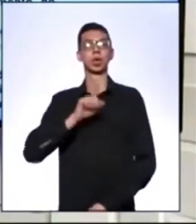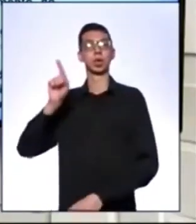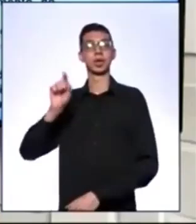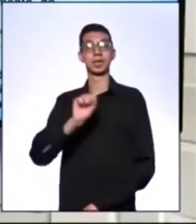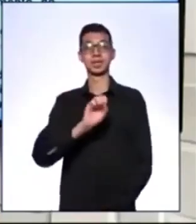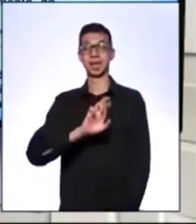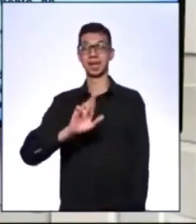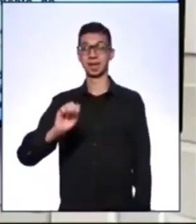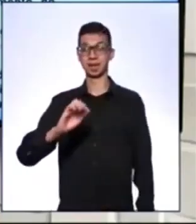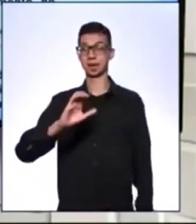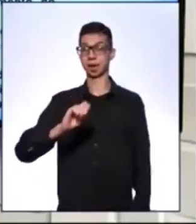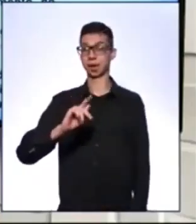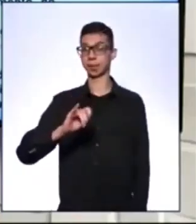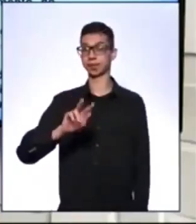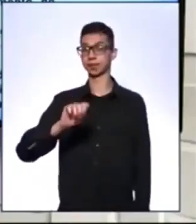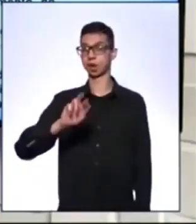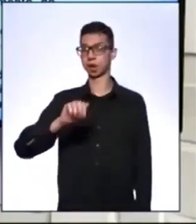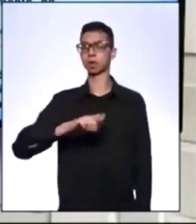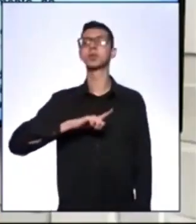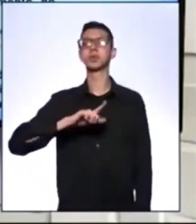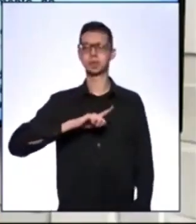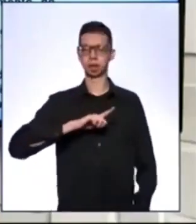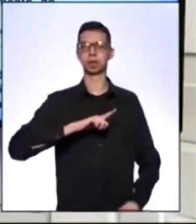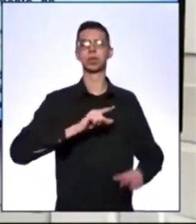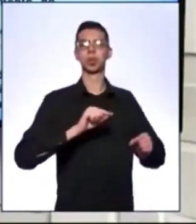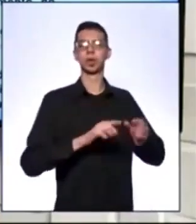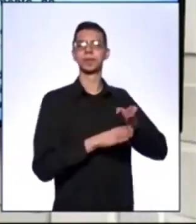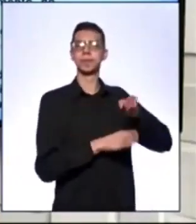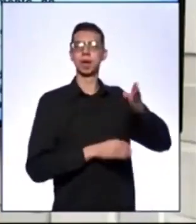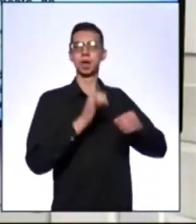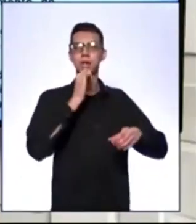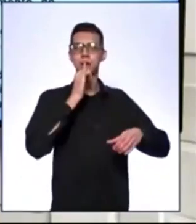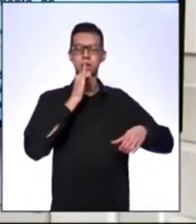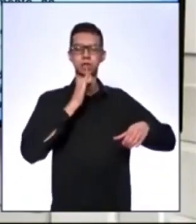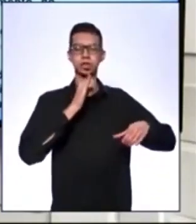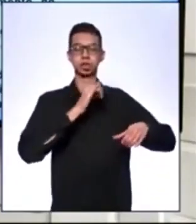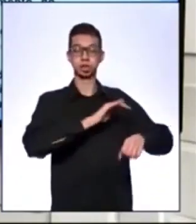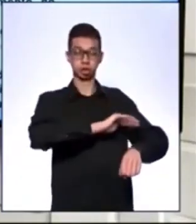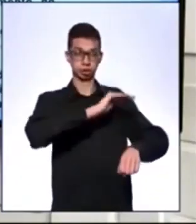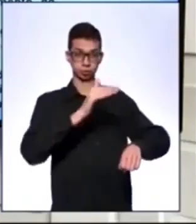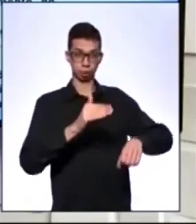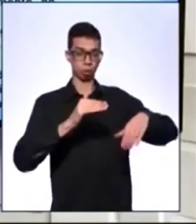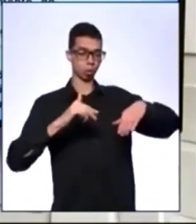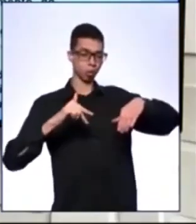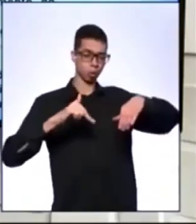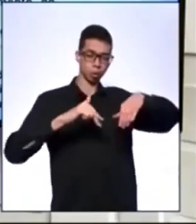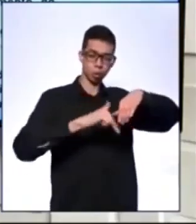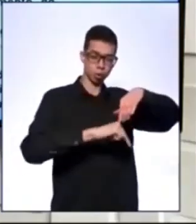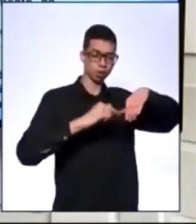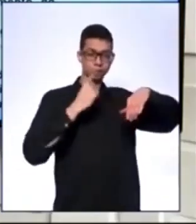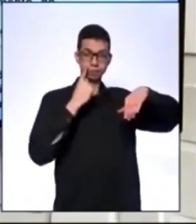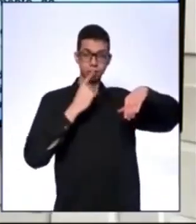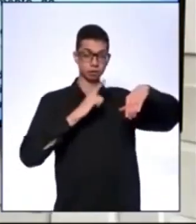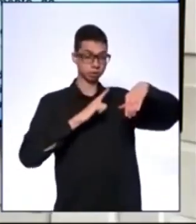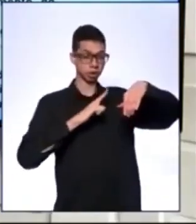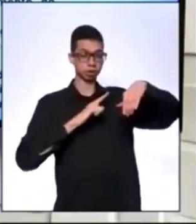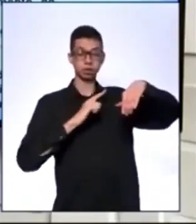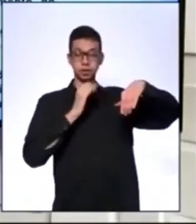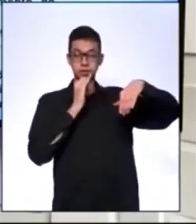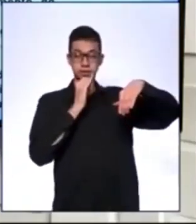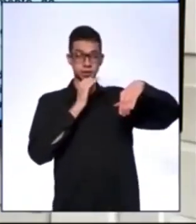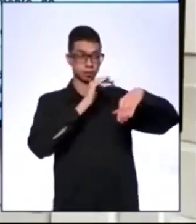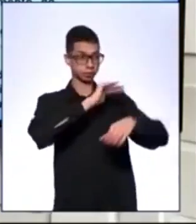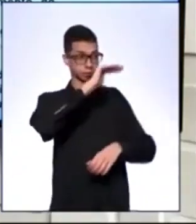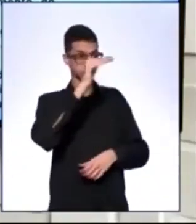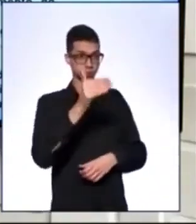vestígios de presença humana, inclusive com inscrições na parede, datadas de 35, 40 mil anos. Ora, se o homem está